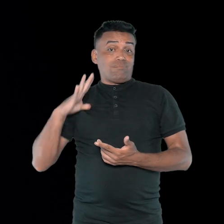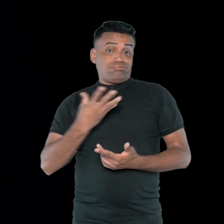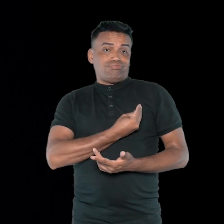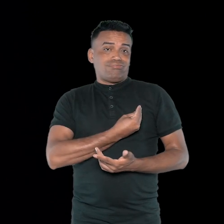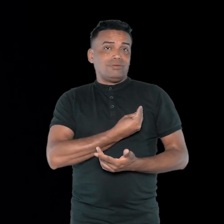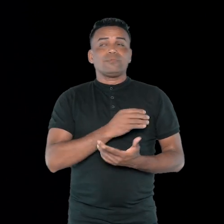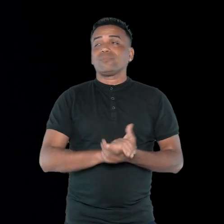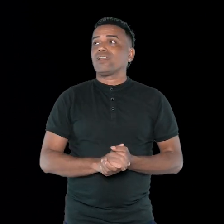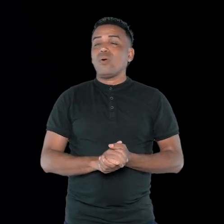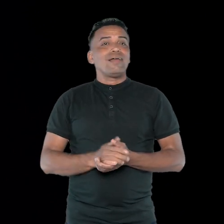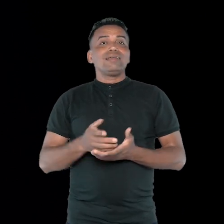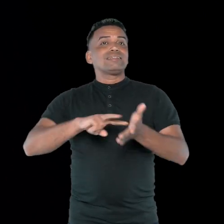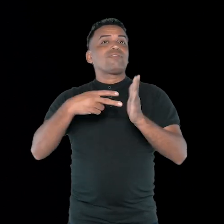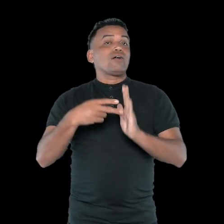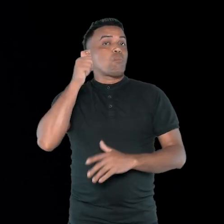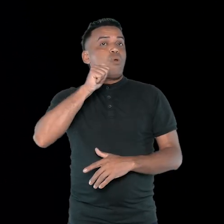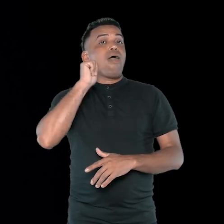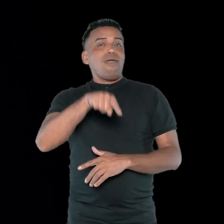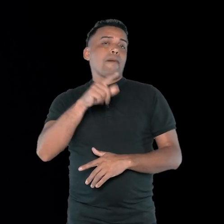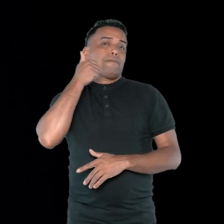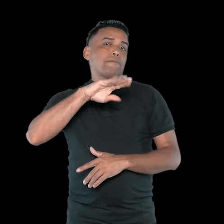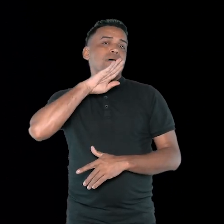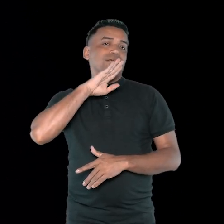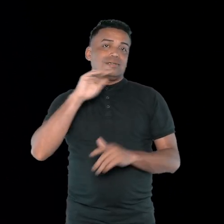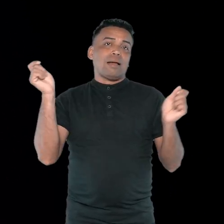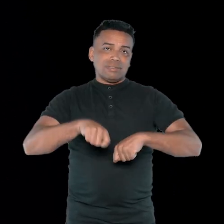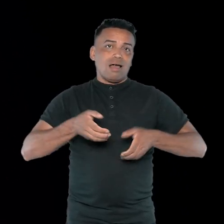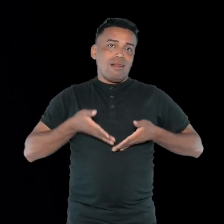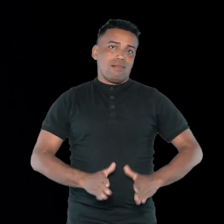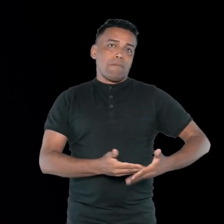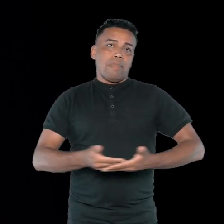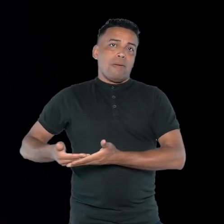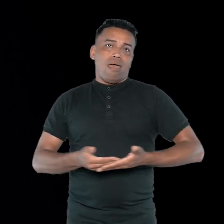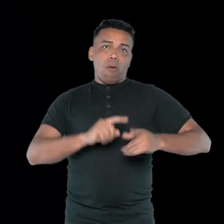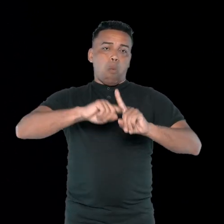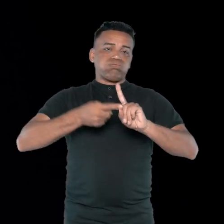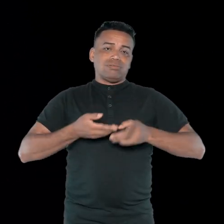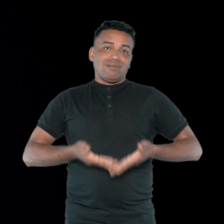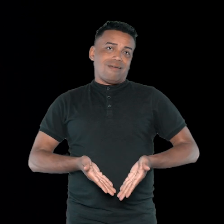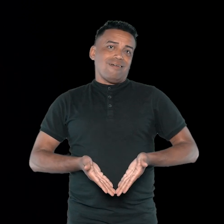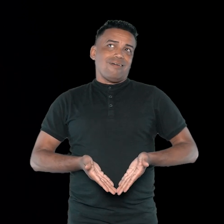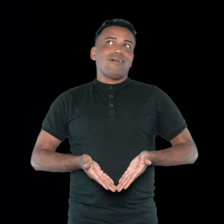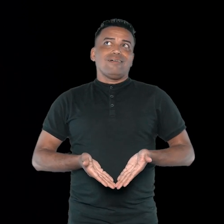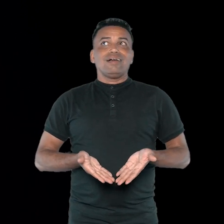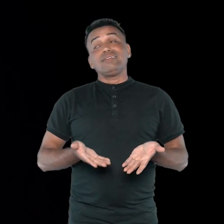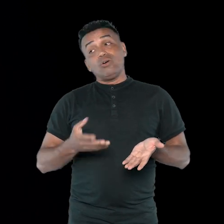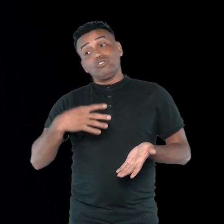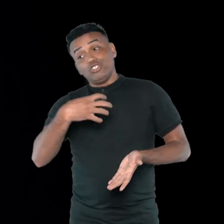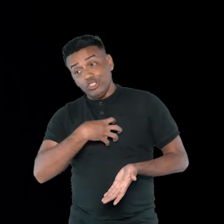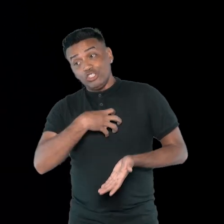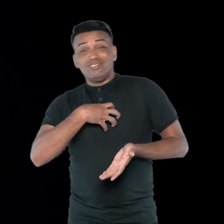é a mãe, né? A mulher que tem essa capacidade reprodutiva. E aí, de alguma forma,